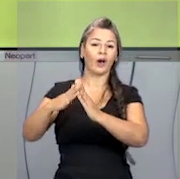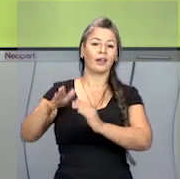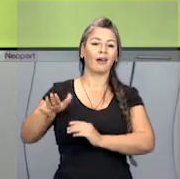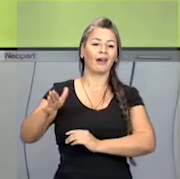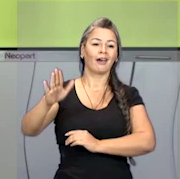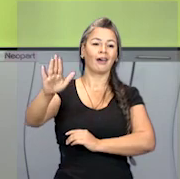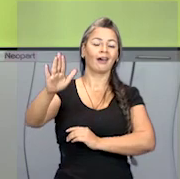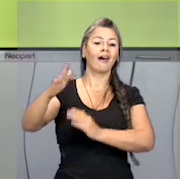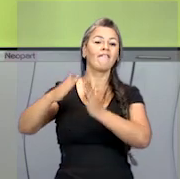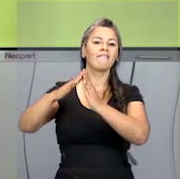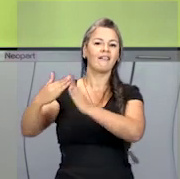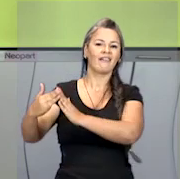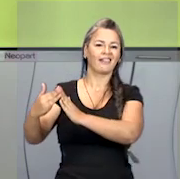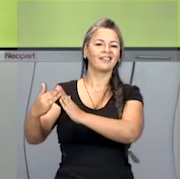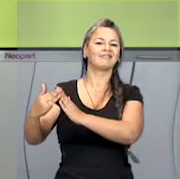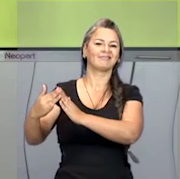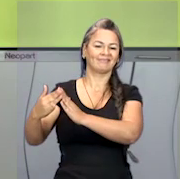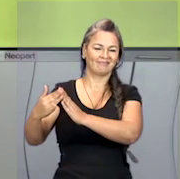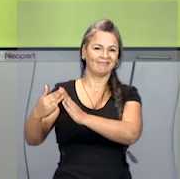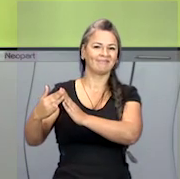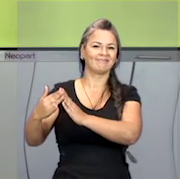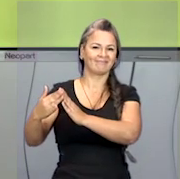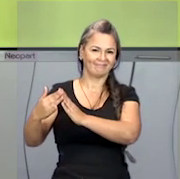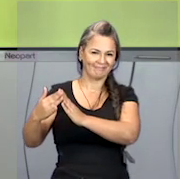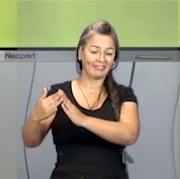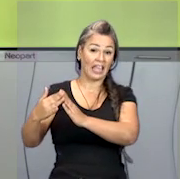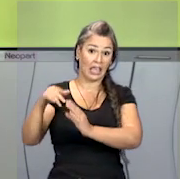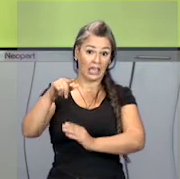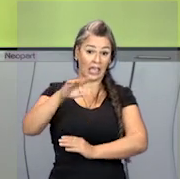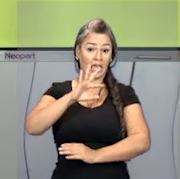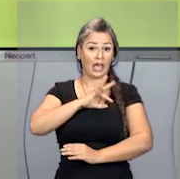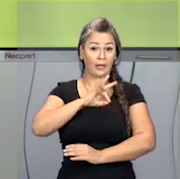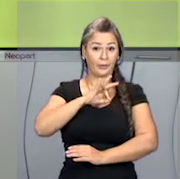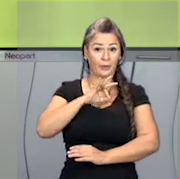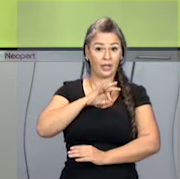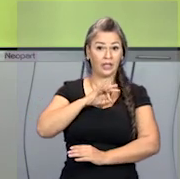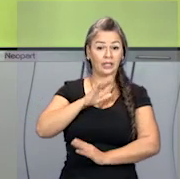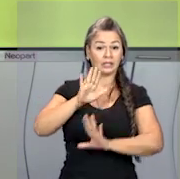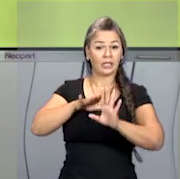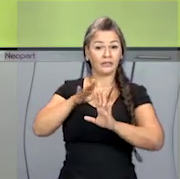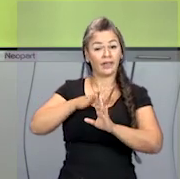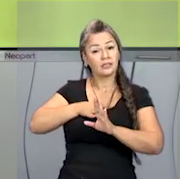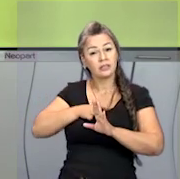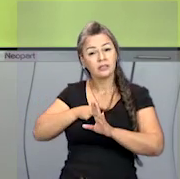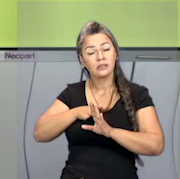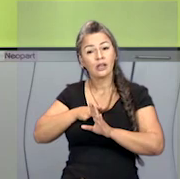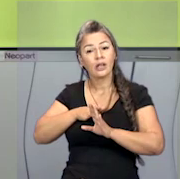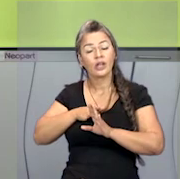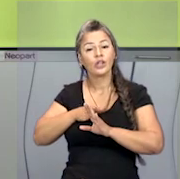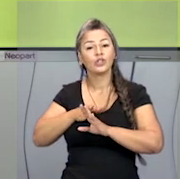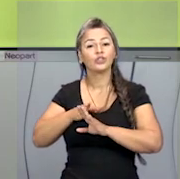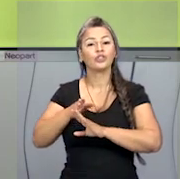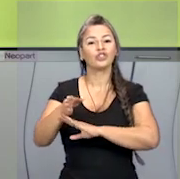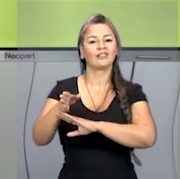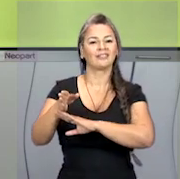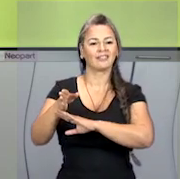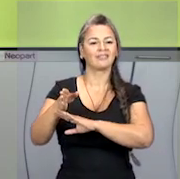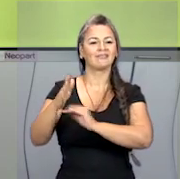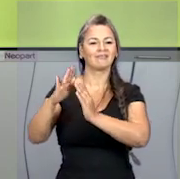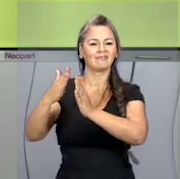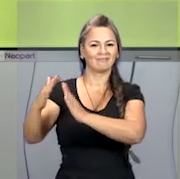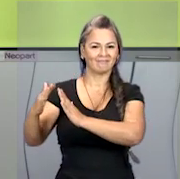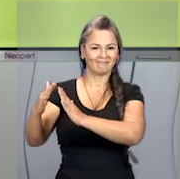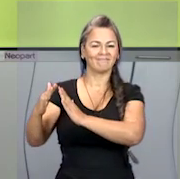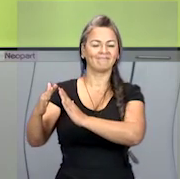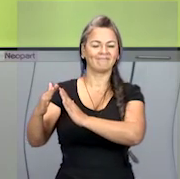no seu tratamento é a polícia que lida com ela ao invés de ser outros órgãos públicos. Então, essas pessoas